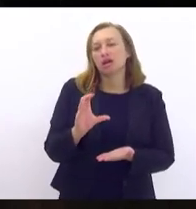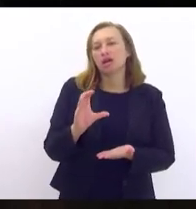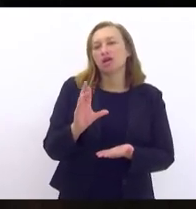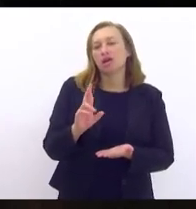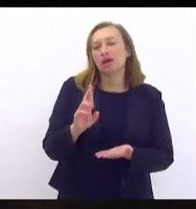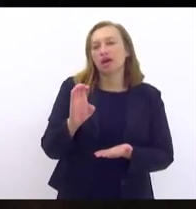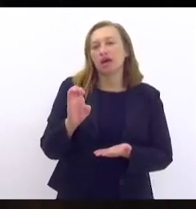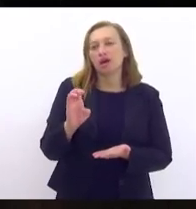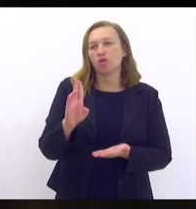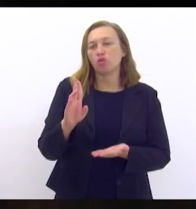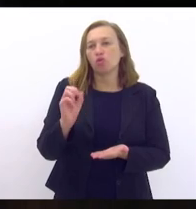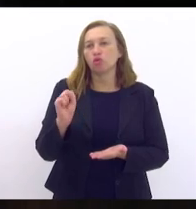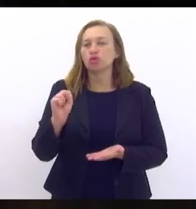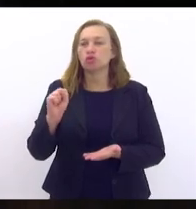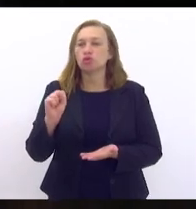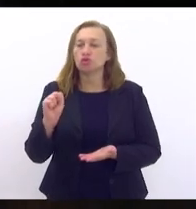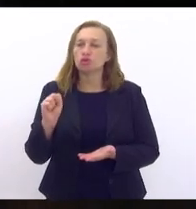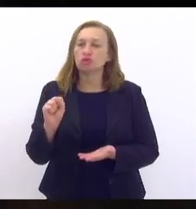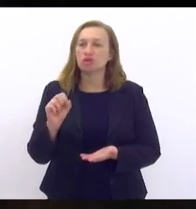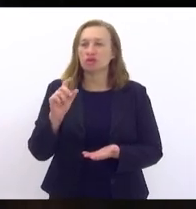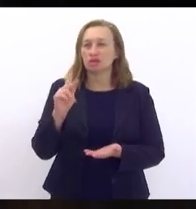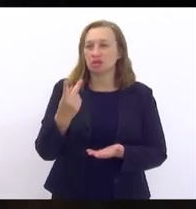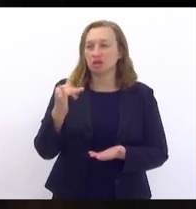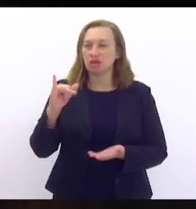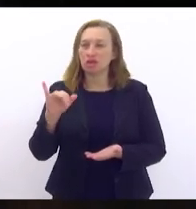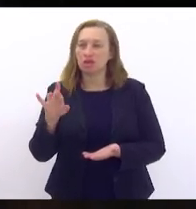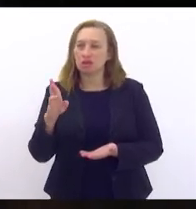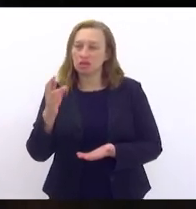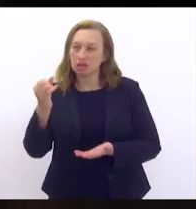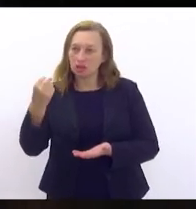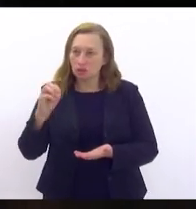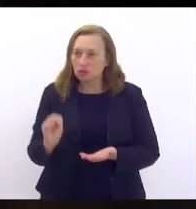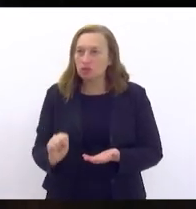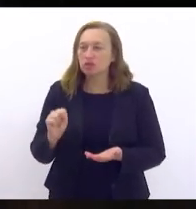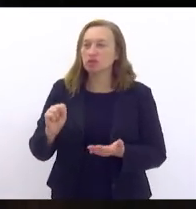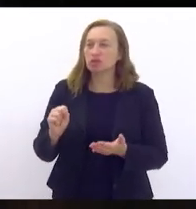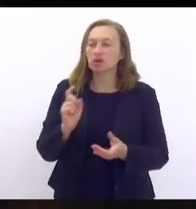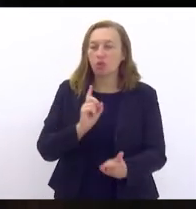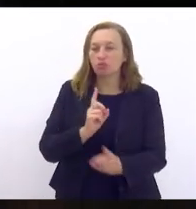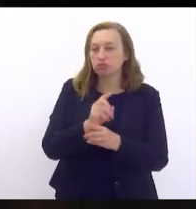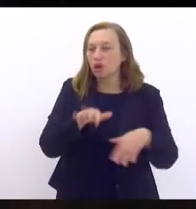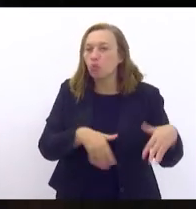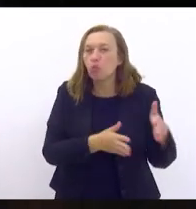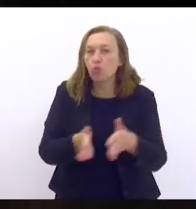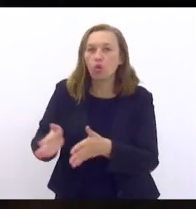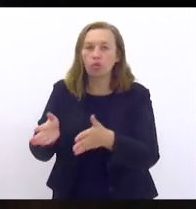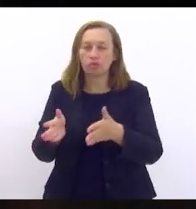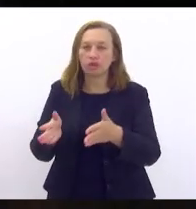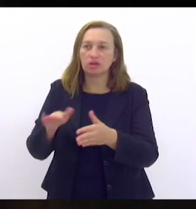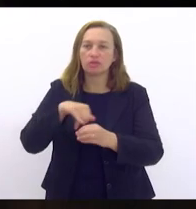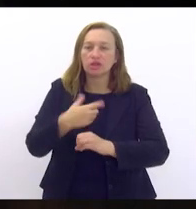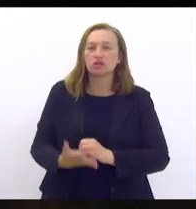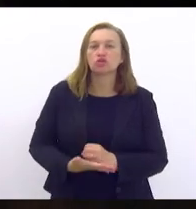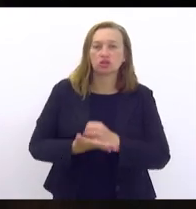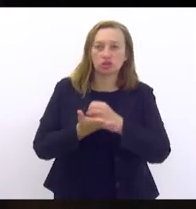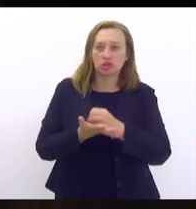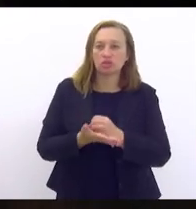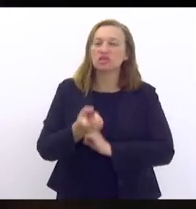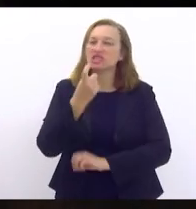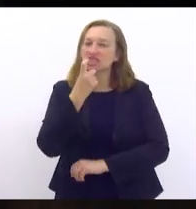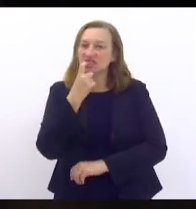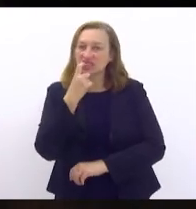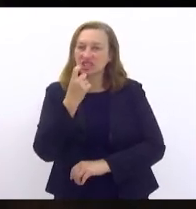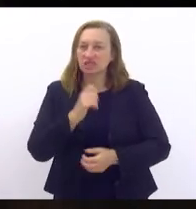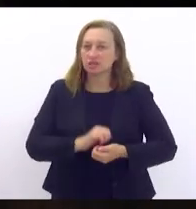sustentabilidade que tem sido uma parceira de encontrar os caminhos para sustentabilidade do Plástico